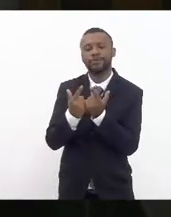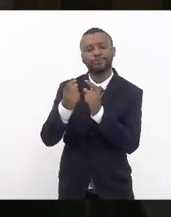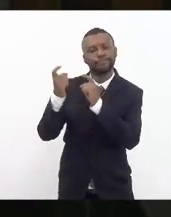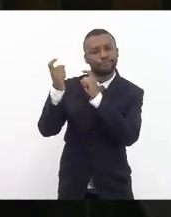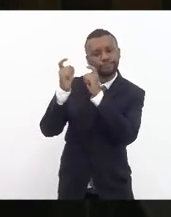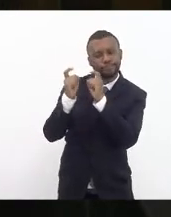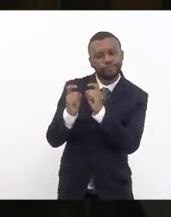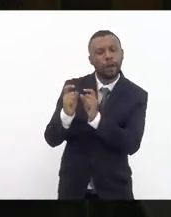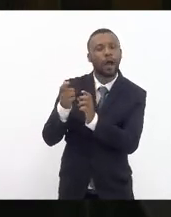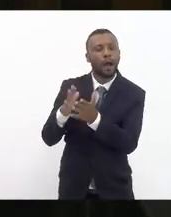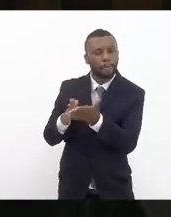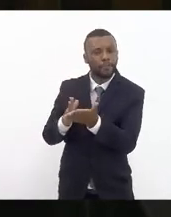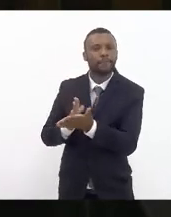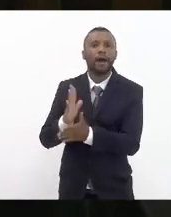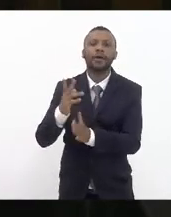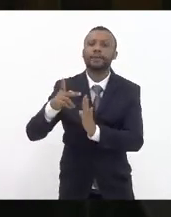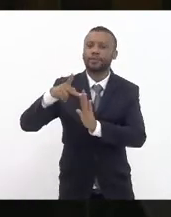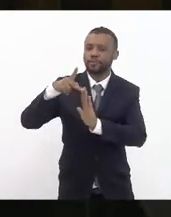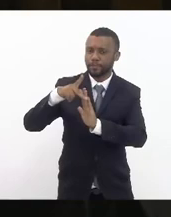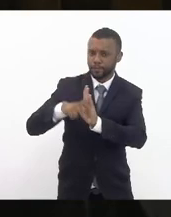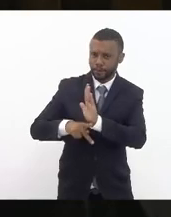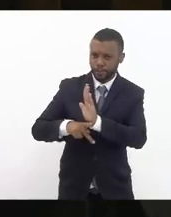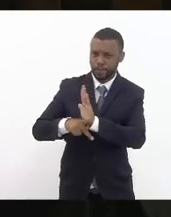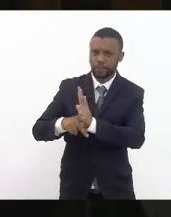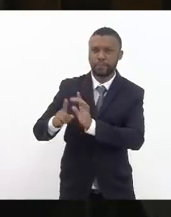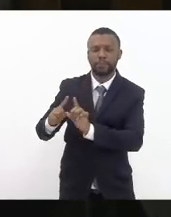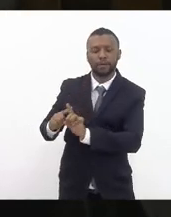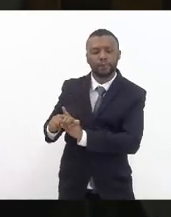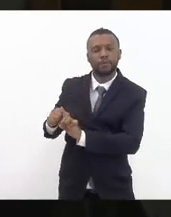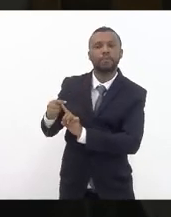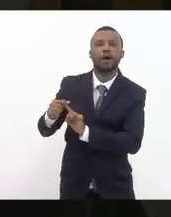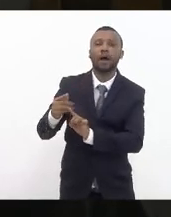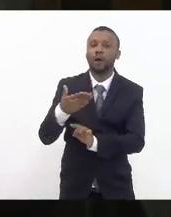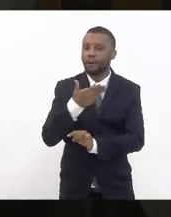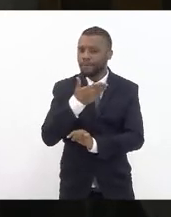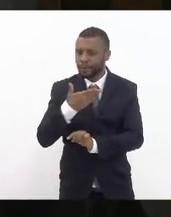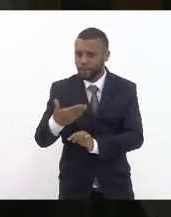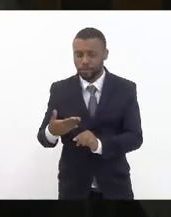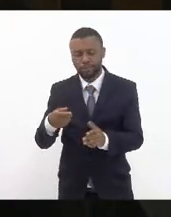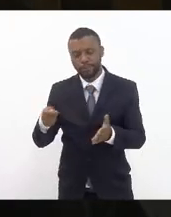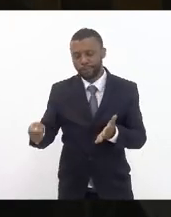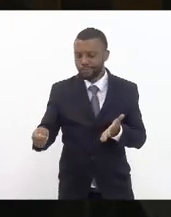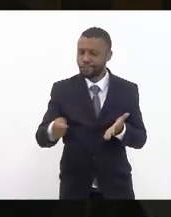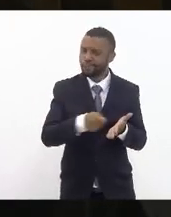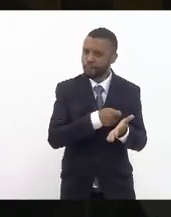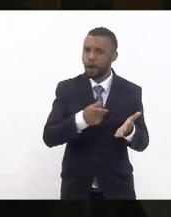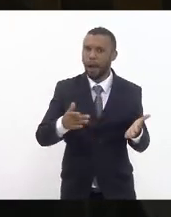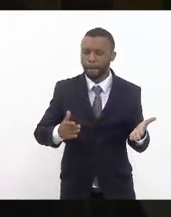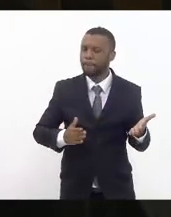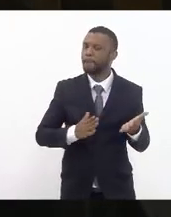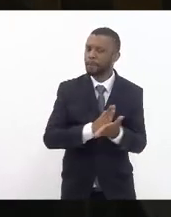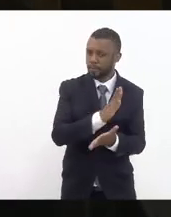aprovasse esse projeto e o governador sancionasse, e